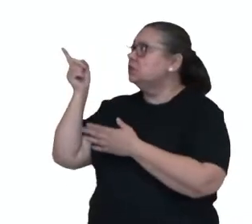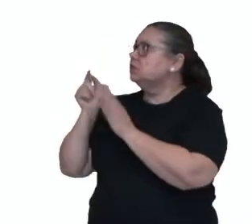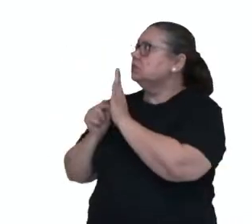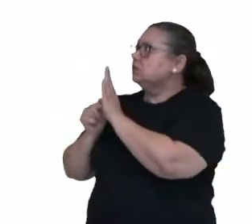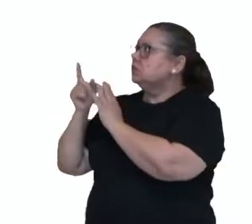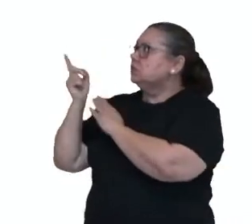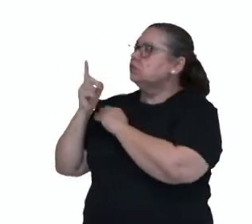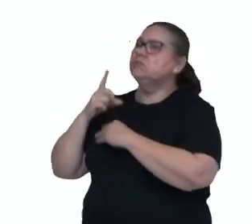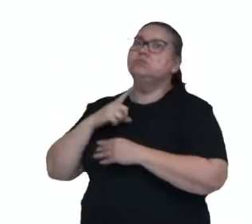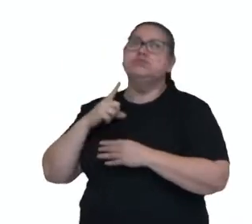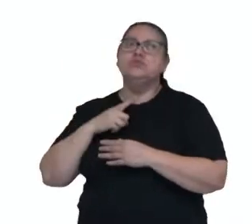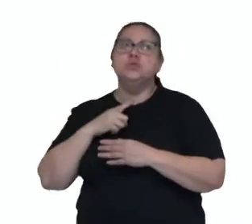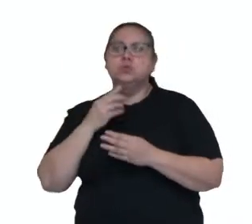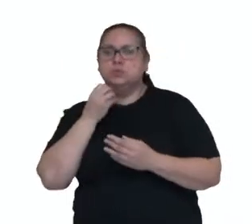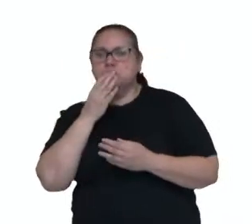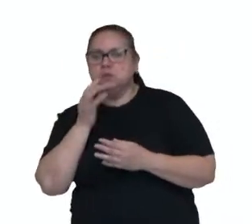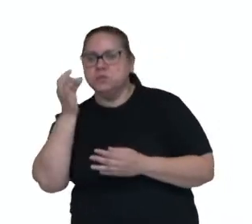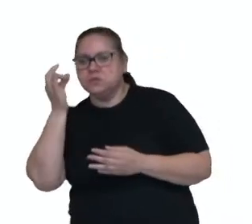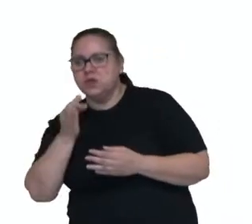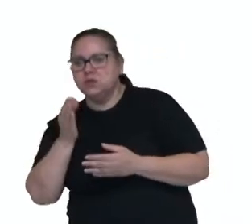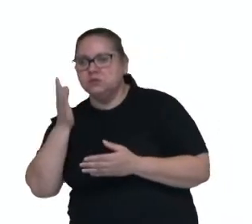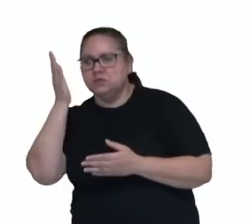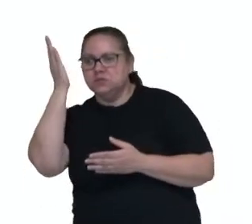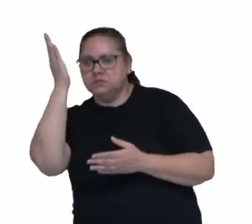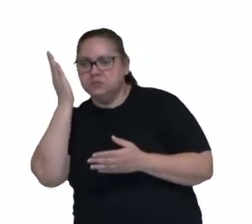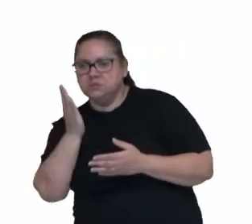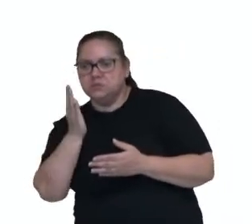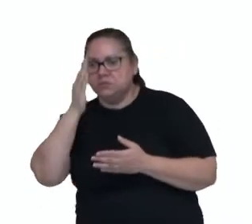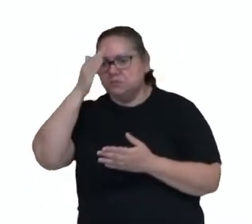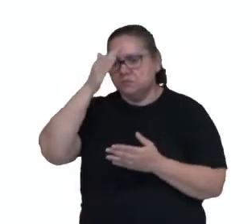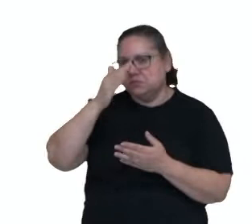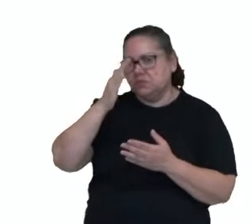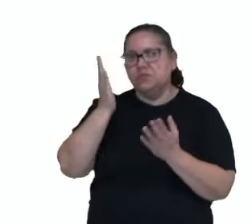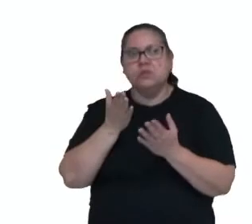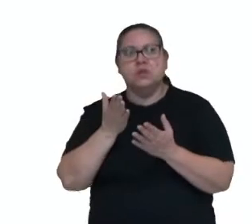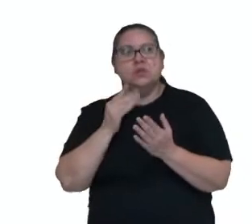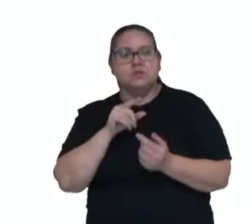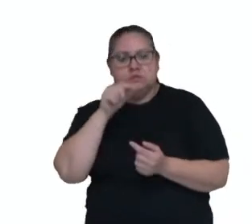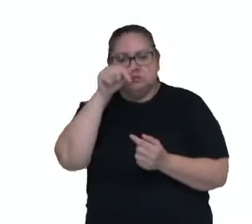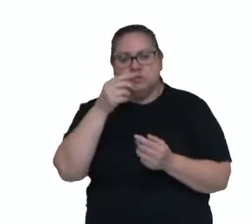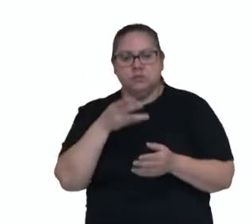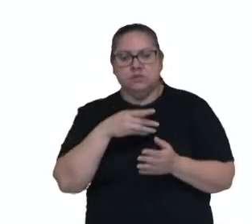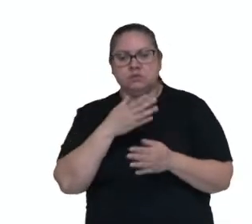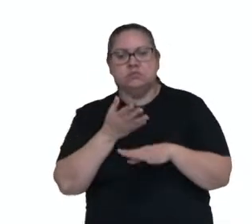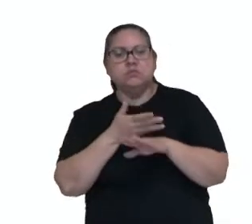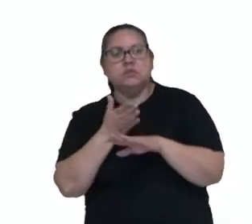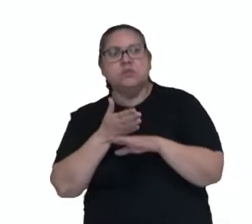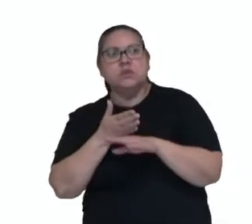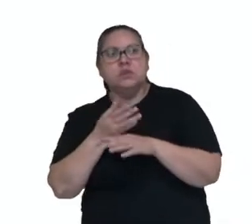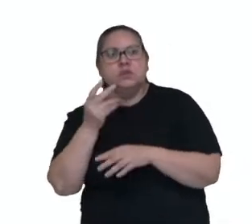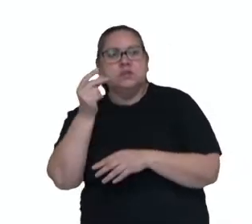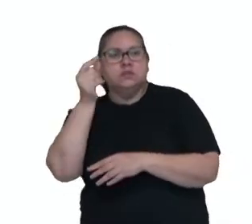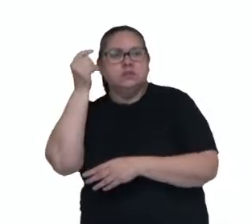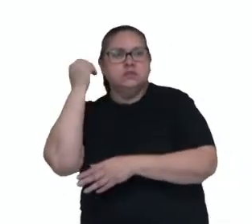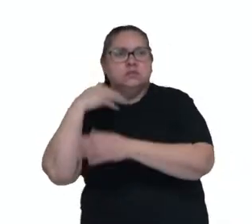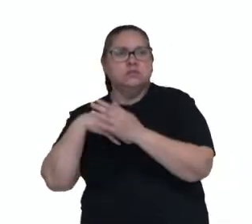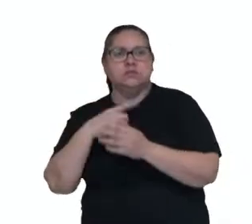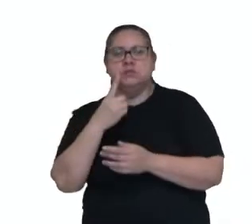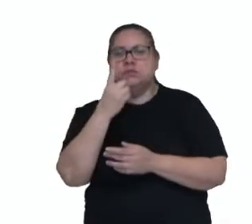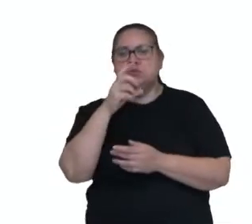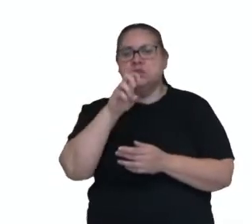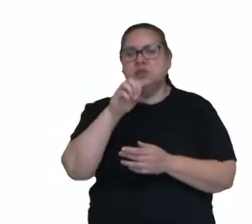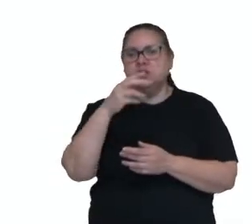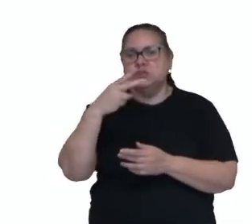que não se tinha também muito bem ao certo aonde estava esse ponto, e era bem discutível ao longo dos anos, entre 1502